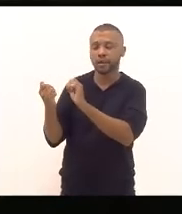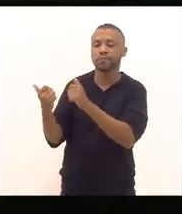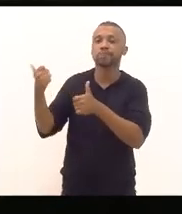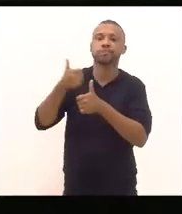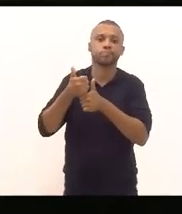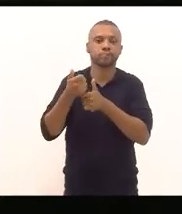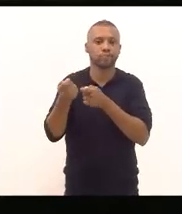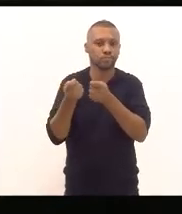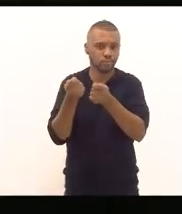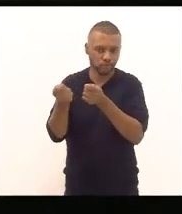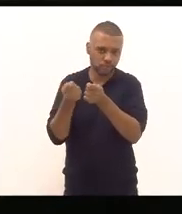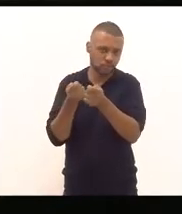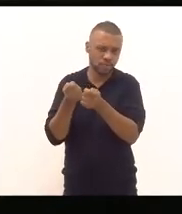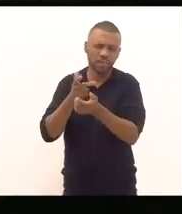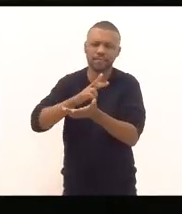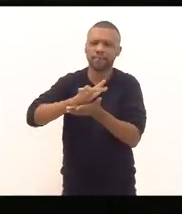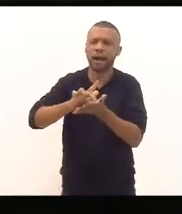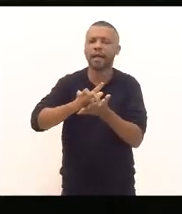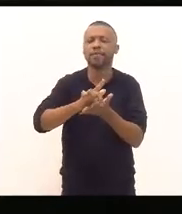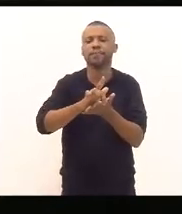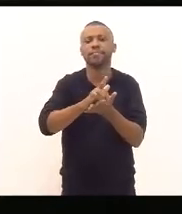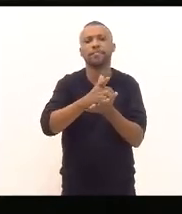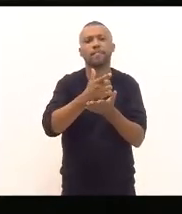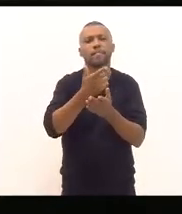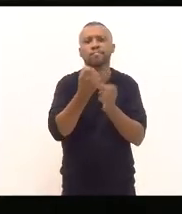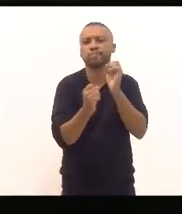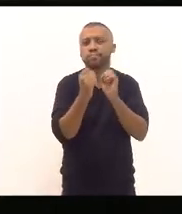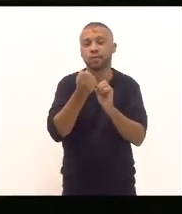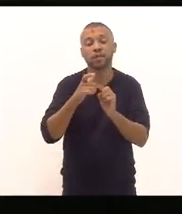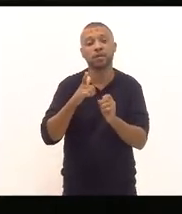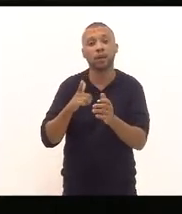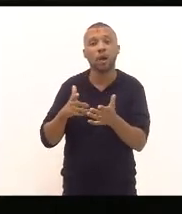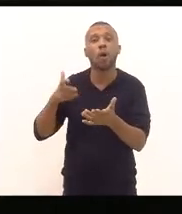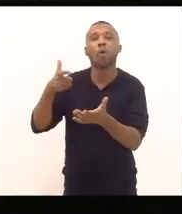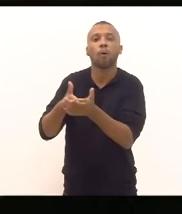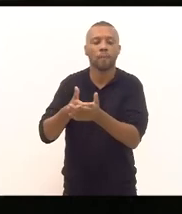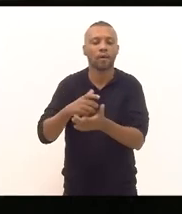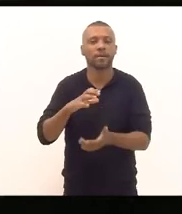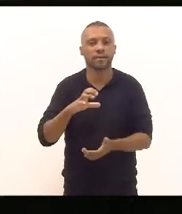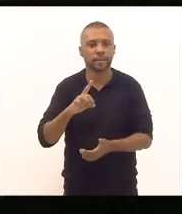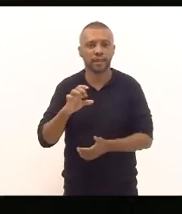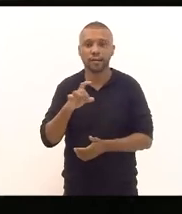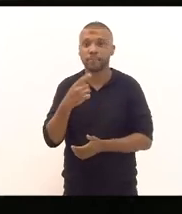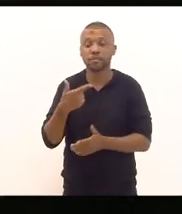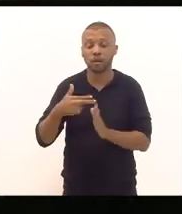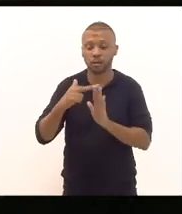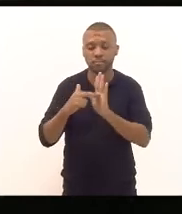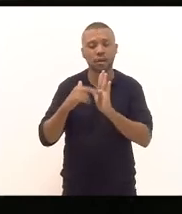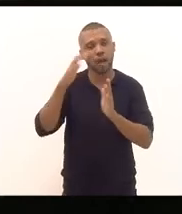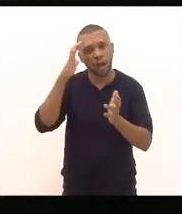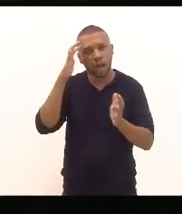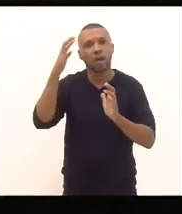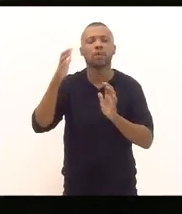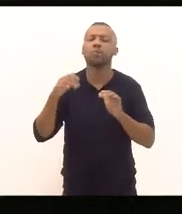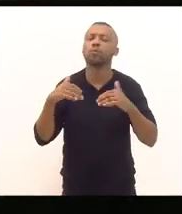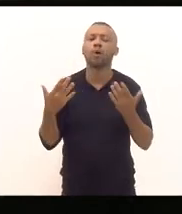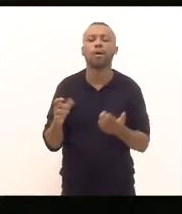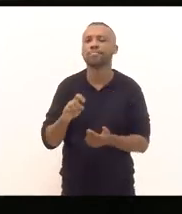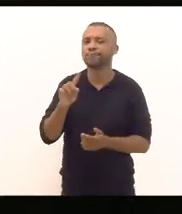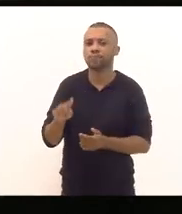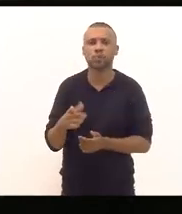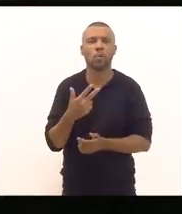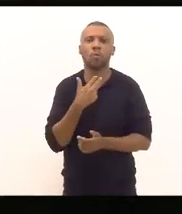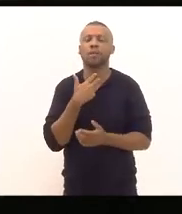bocado empresa de várias outras empresas que participaram do leilão e nós temos que decidir a regra do jogo Porque nós não podemos